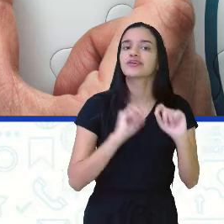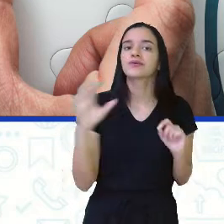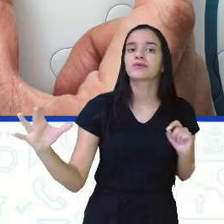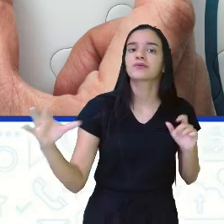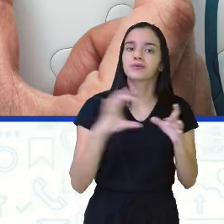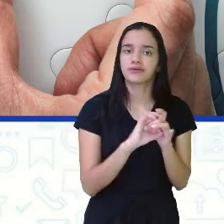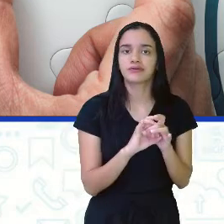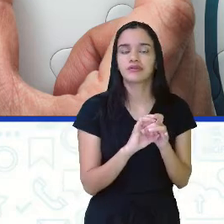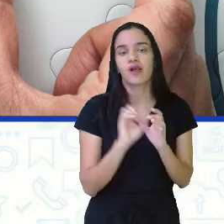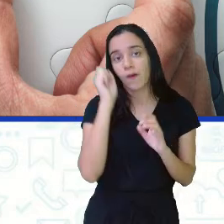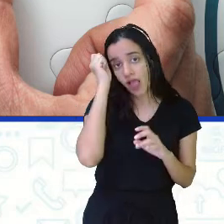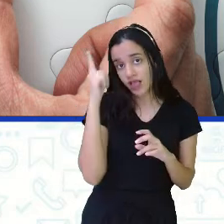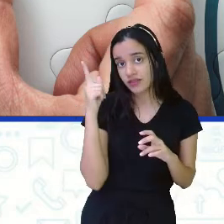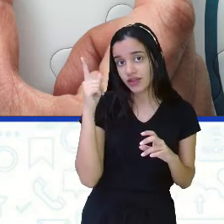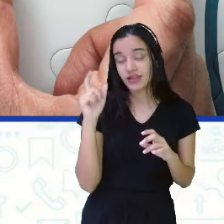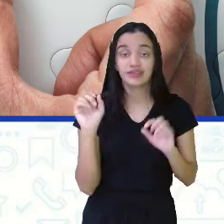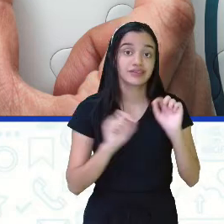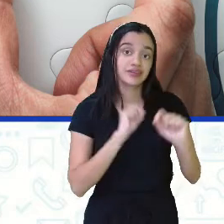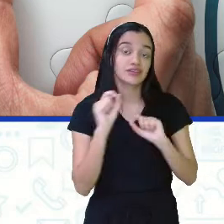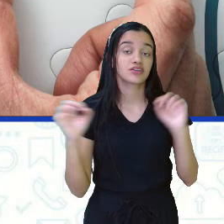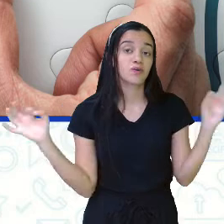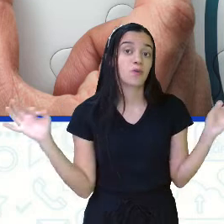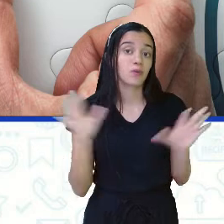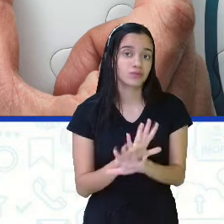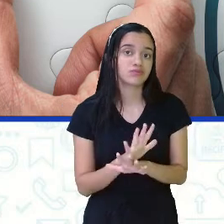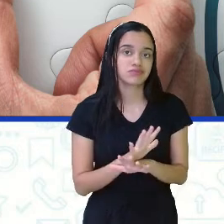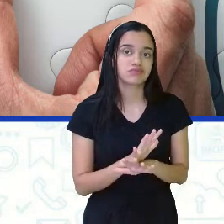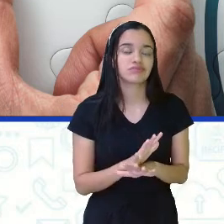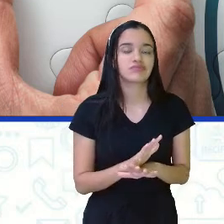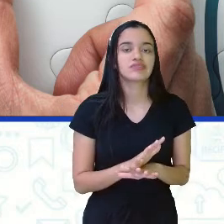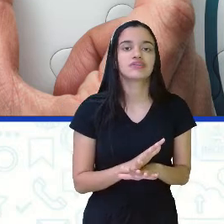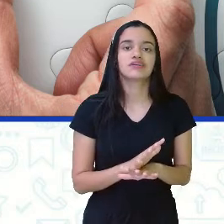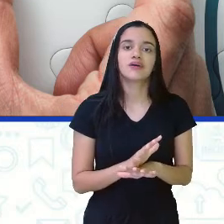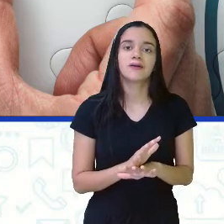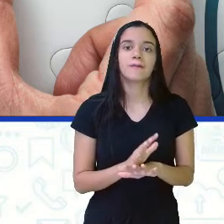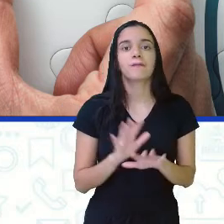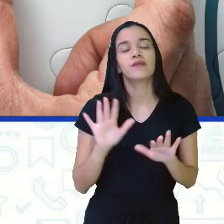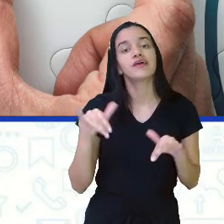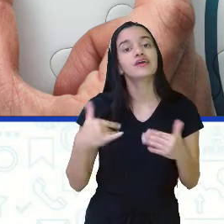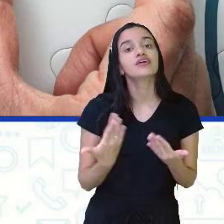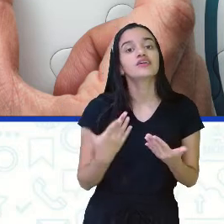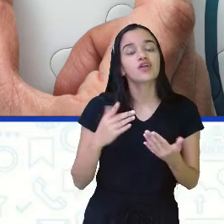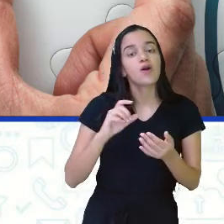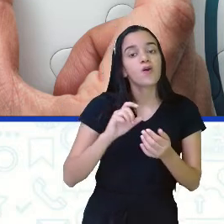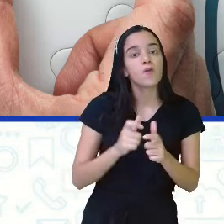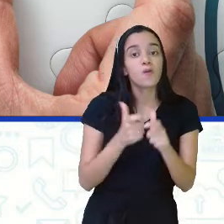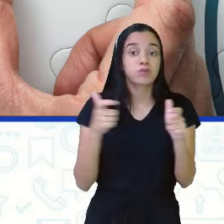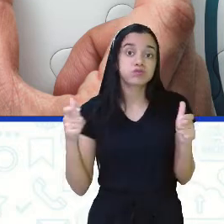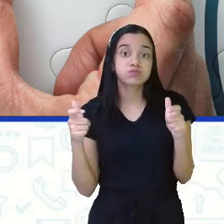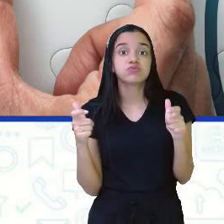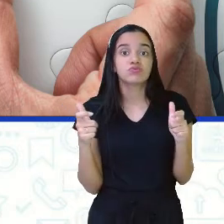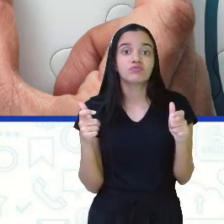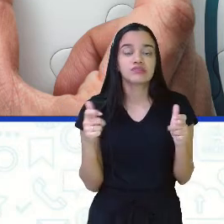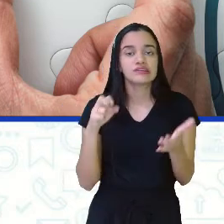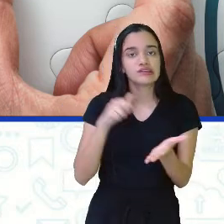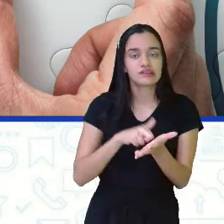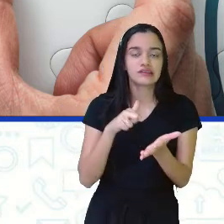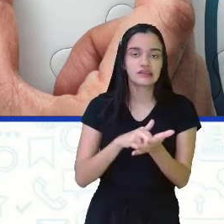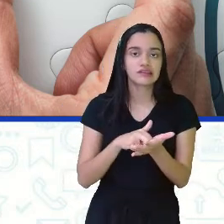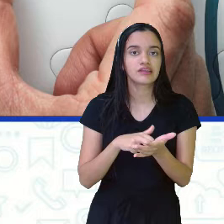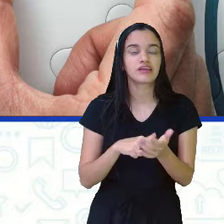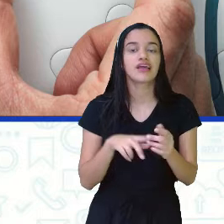vai introduzir uma ideia de quê? De conclusão ali, da causa, né? Logo, o aumento da pena e a